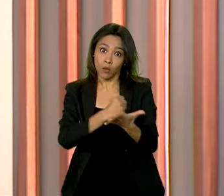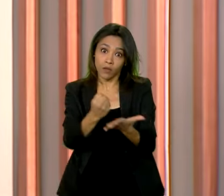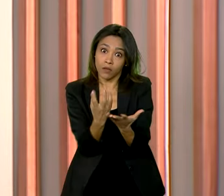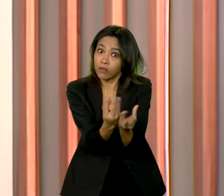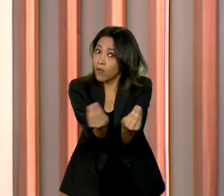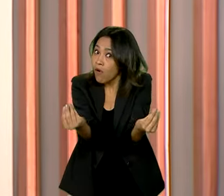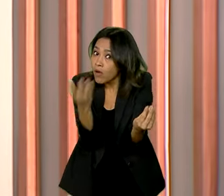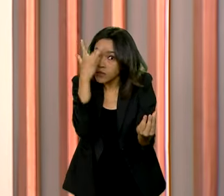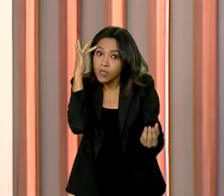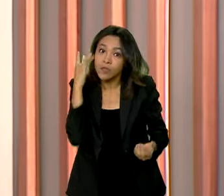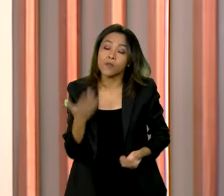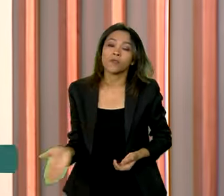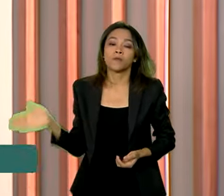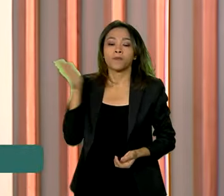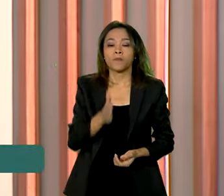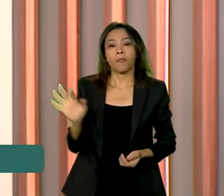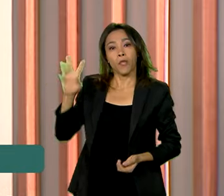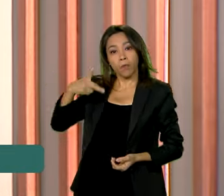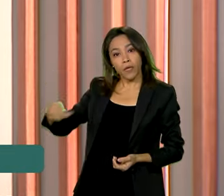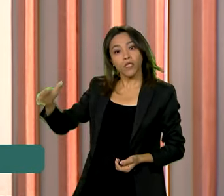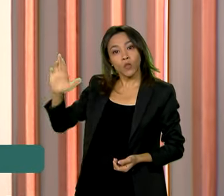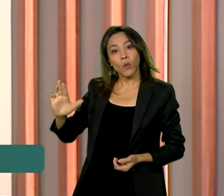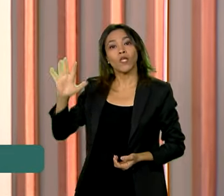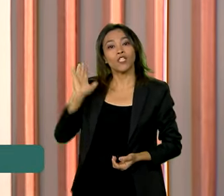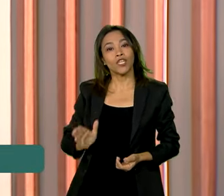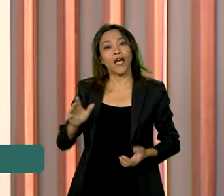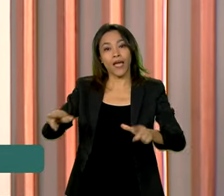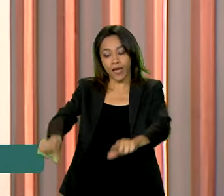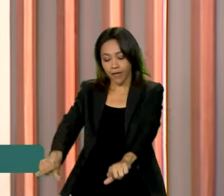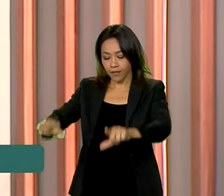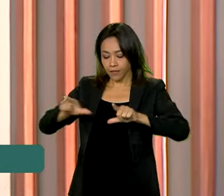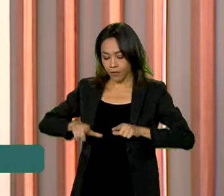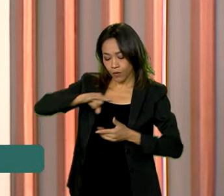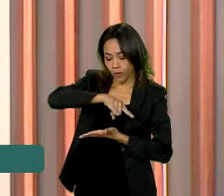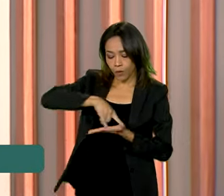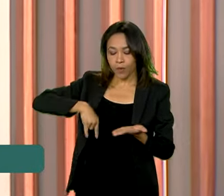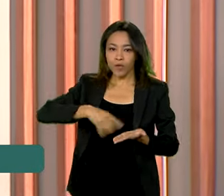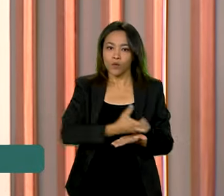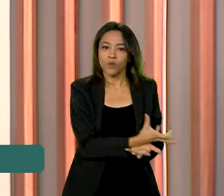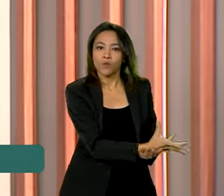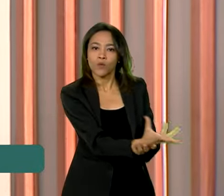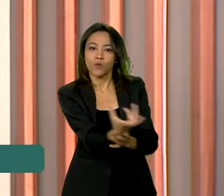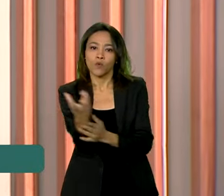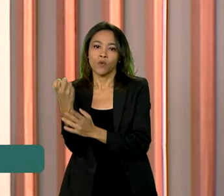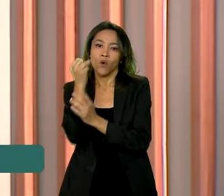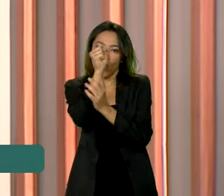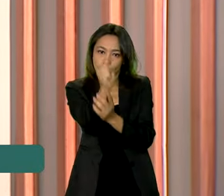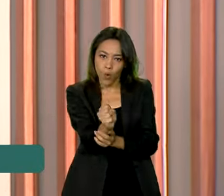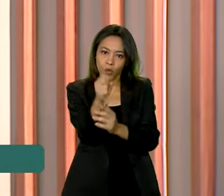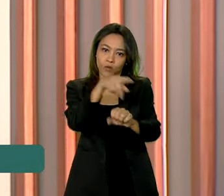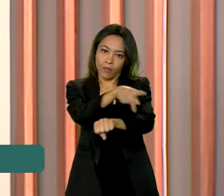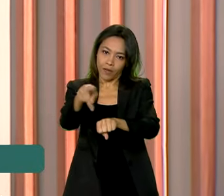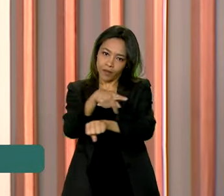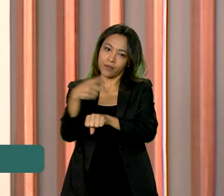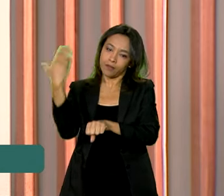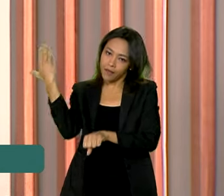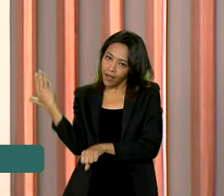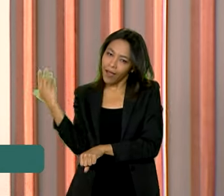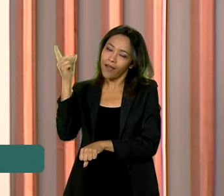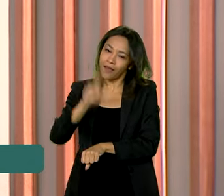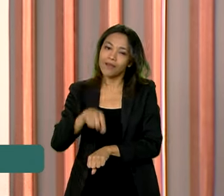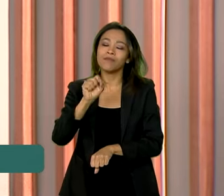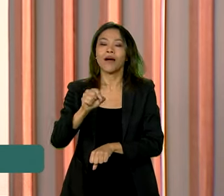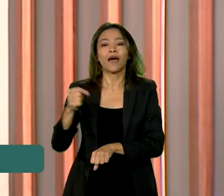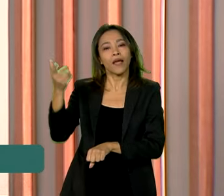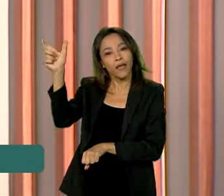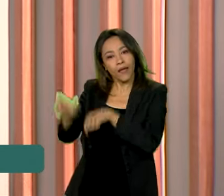presidente Lula recebeu as credenciais dos embaixadores de 8 países. Esta apresentação dos documentos é parte do processo para a